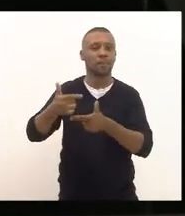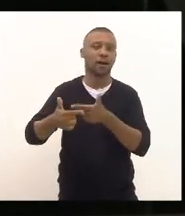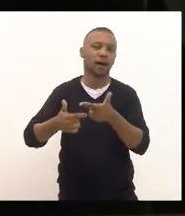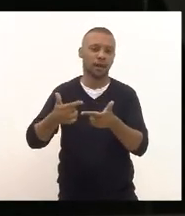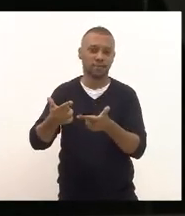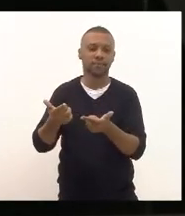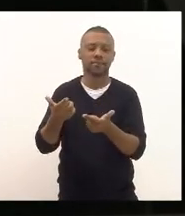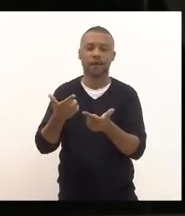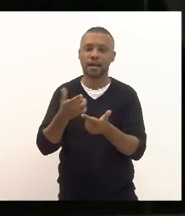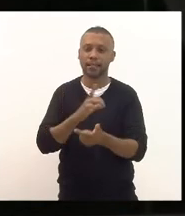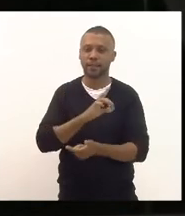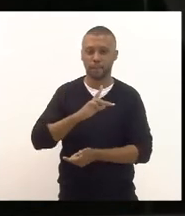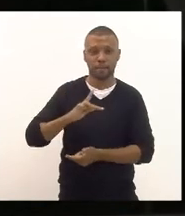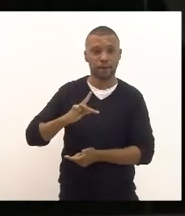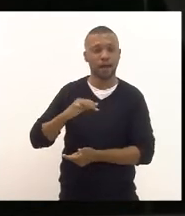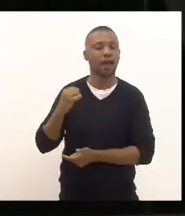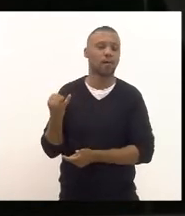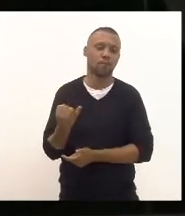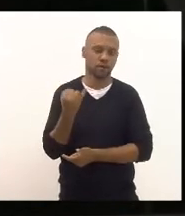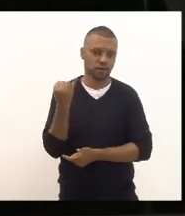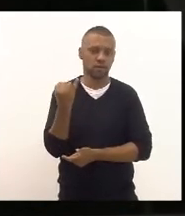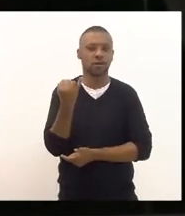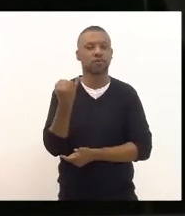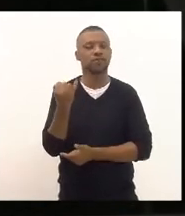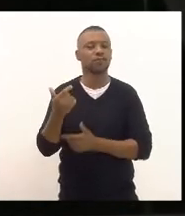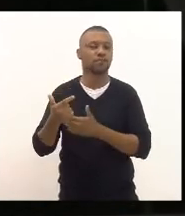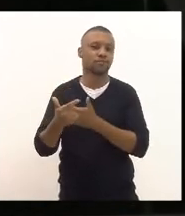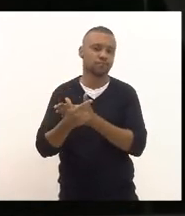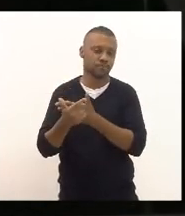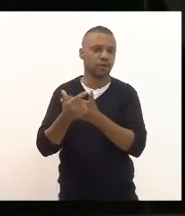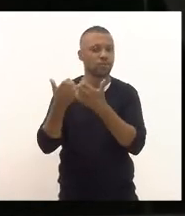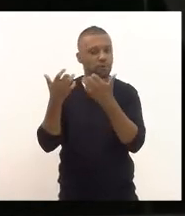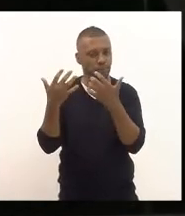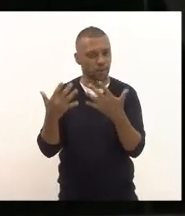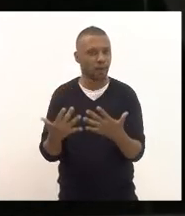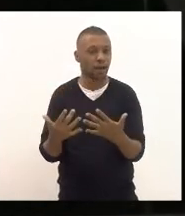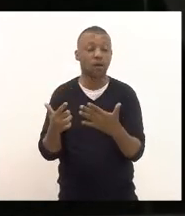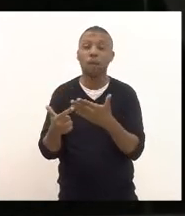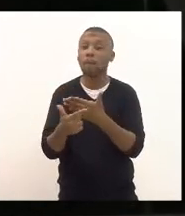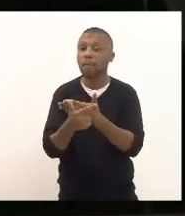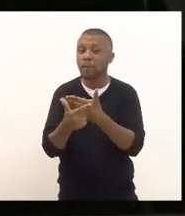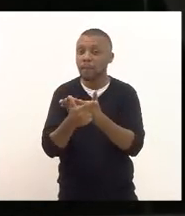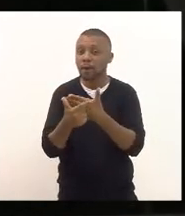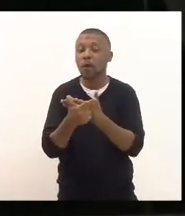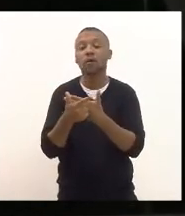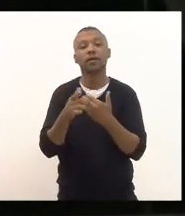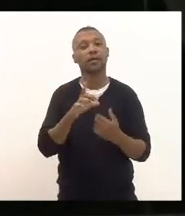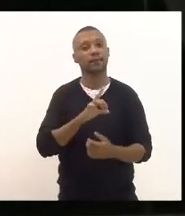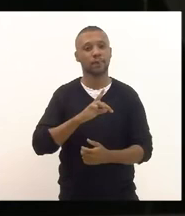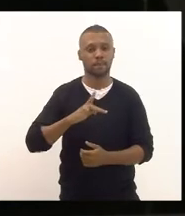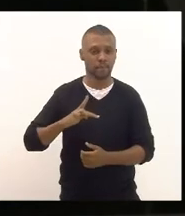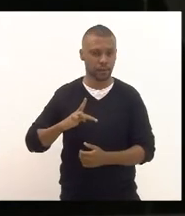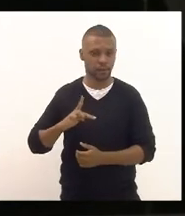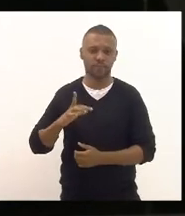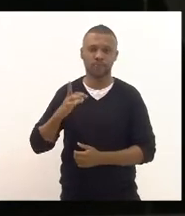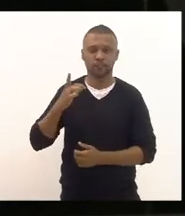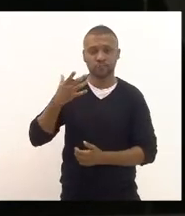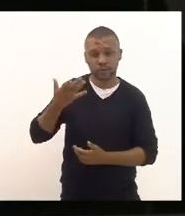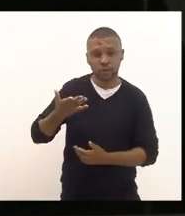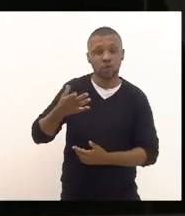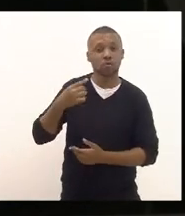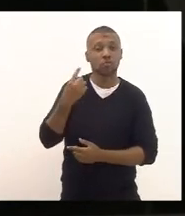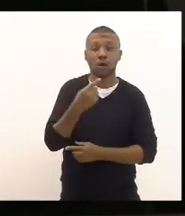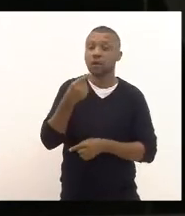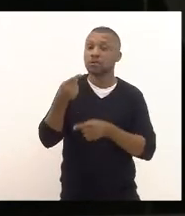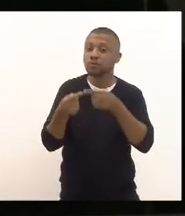Defensoria Pública acho fundamental destacar que o papel da Defensoria Pública Deputado Flávio serafini enquanto